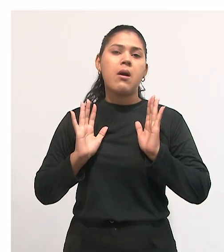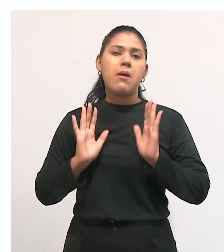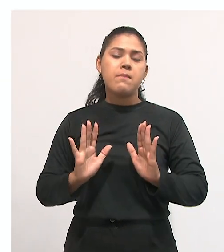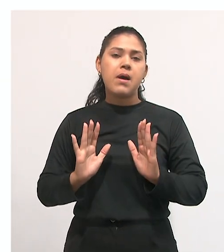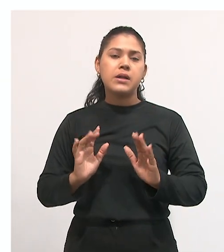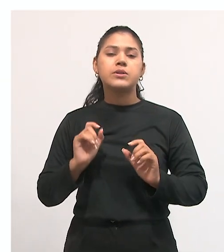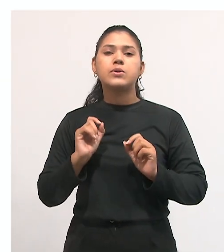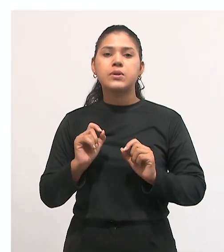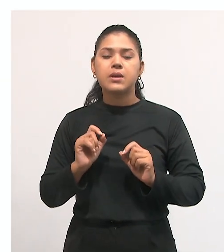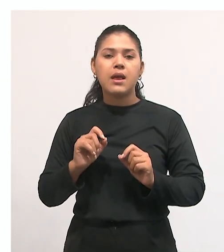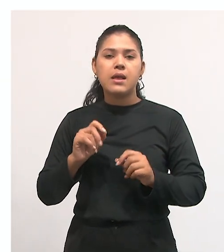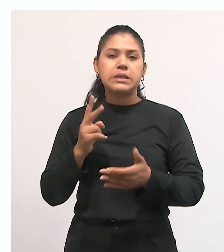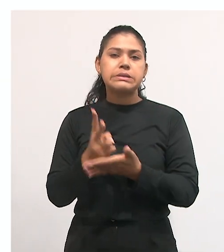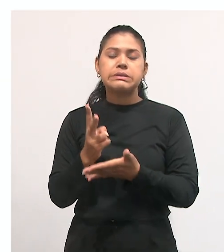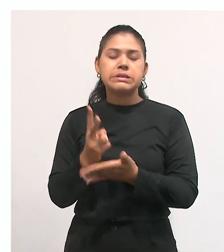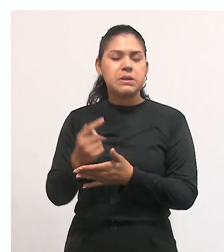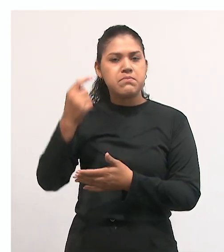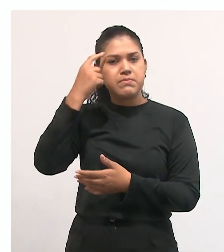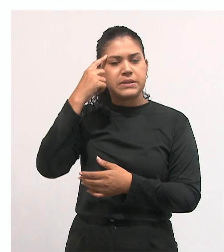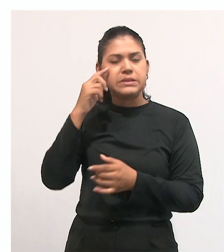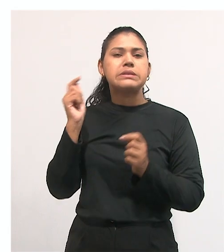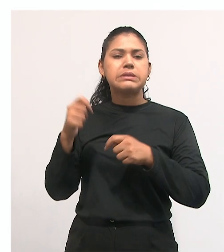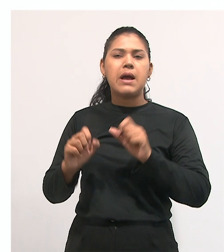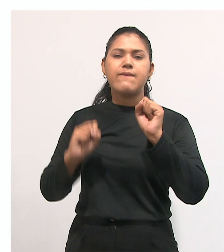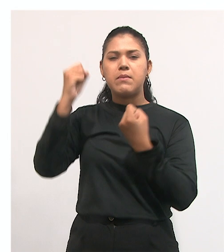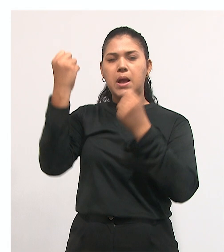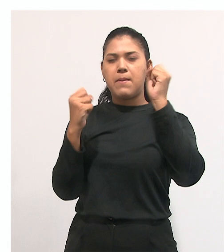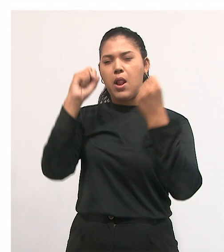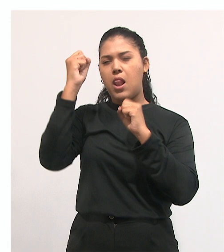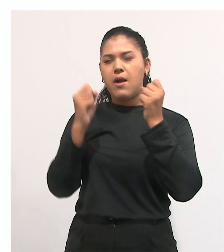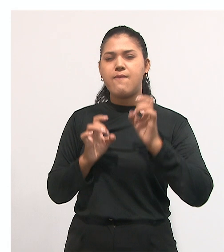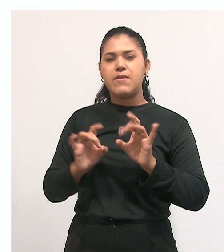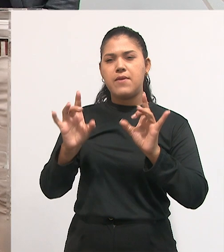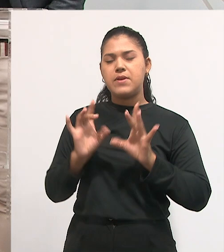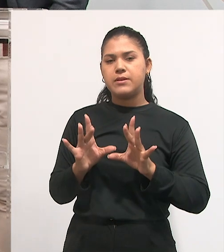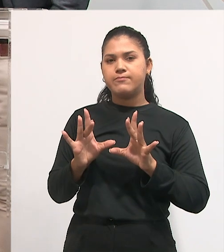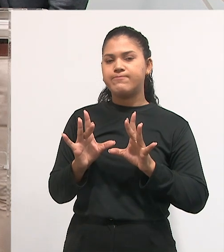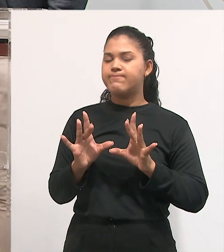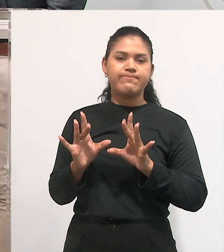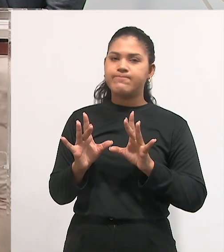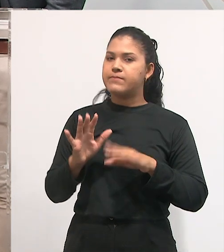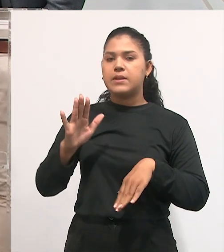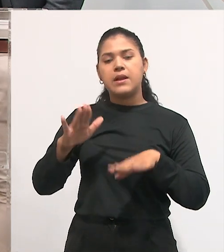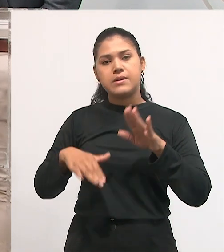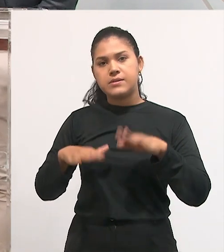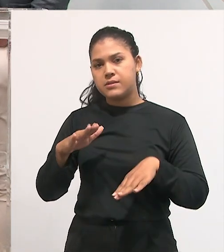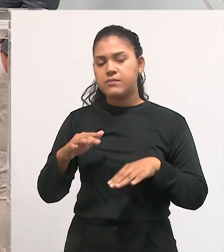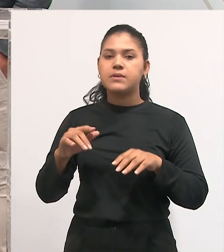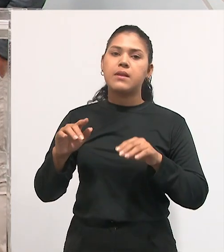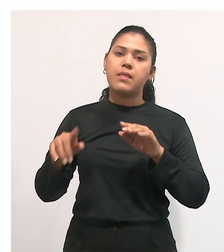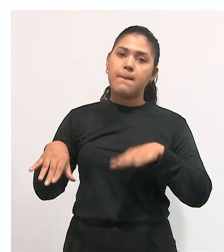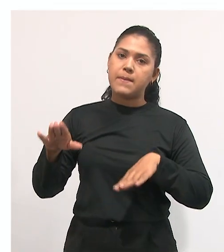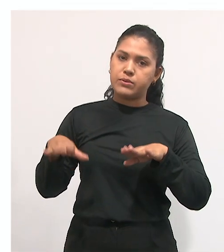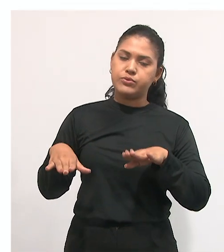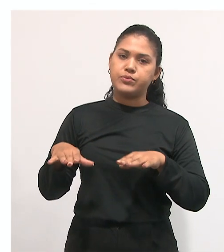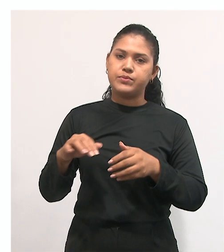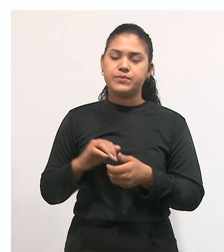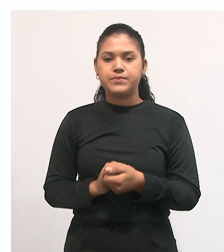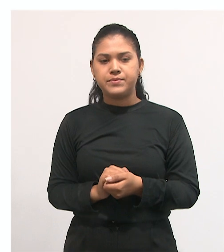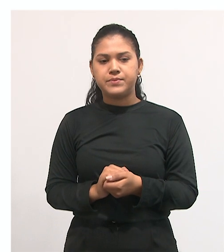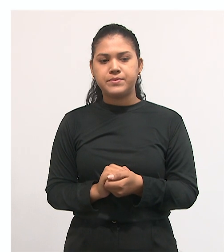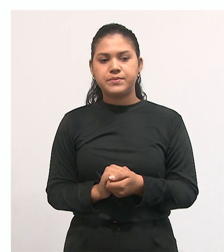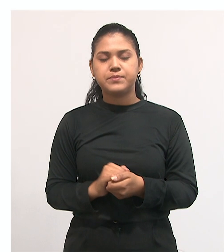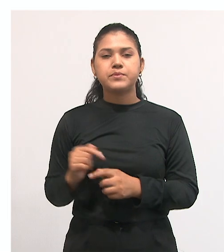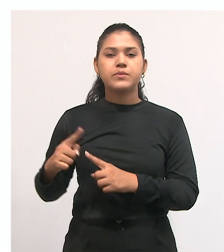Então nem sempre produzir mais será bom para todos os negócios. Próximo slide aqui, ó, tipos